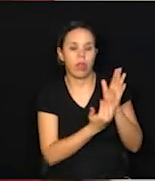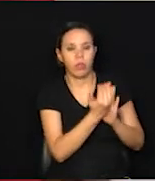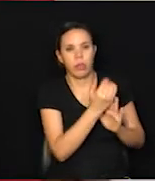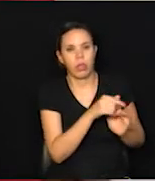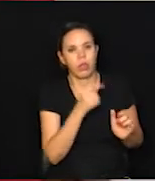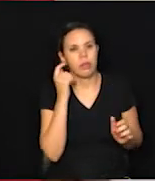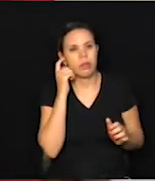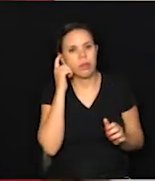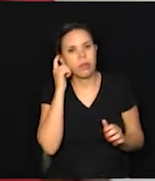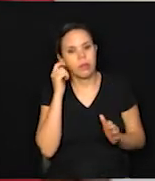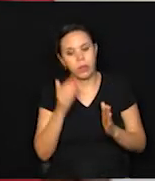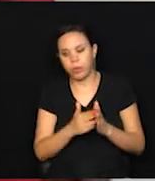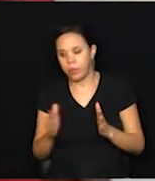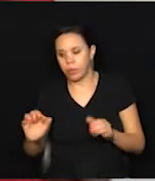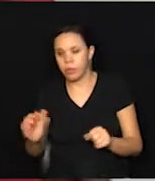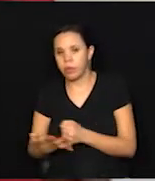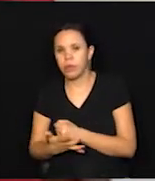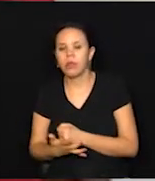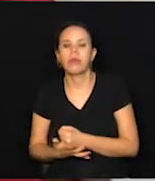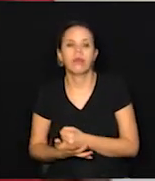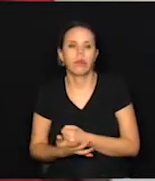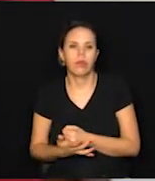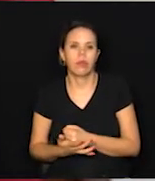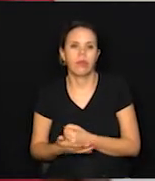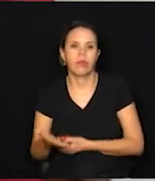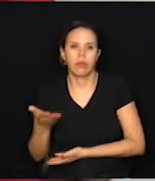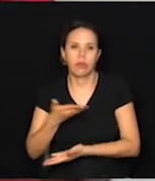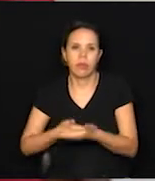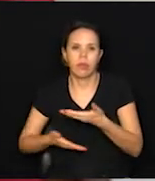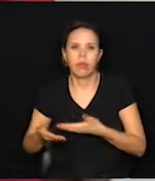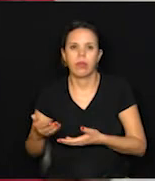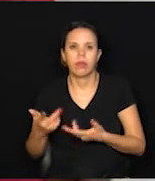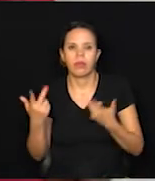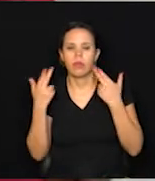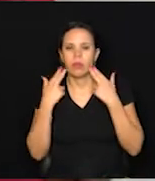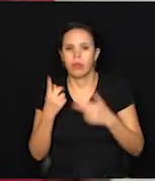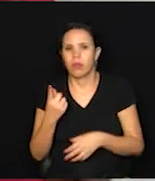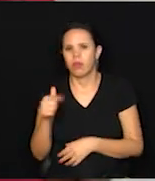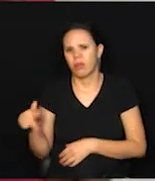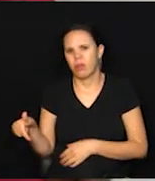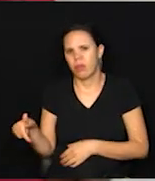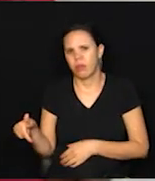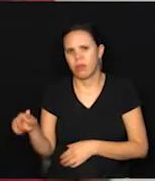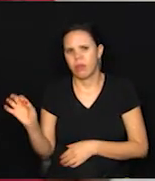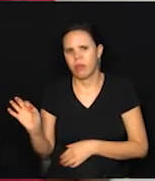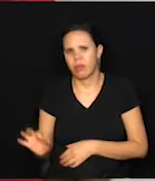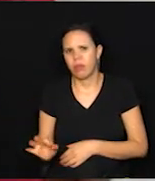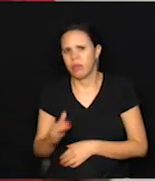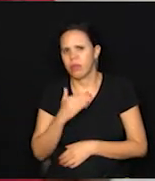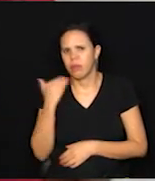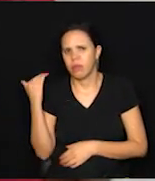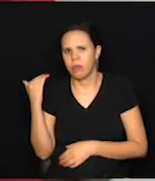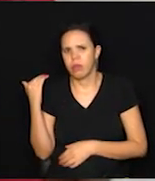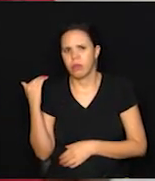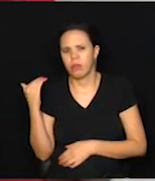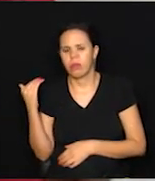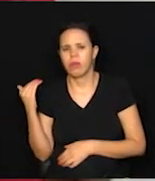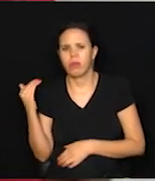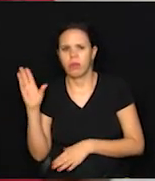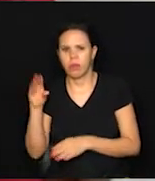Nessa fase agora da Covid, a gente vai conviver com algo ao redor de 17% de mortalidade